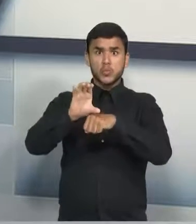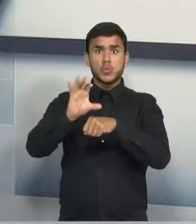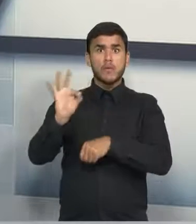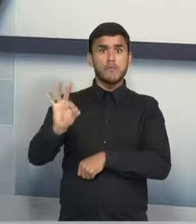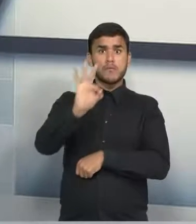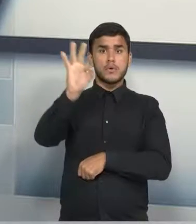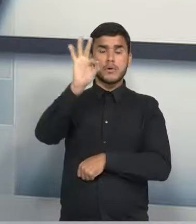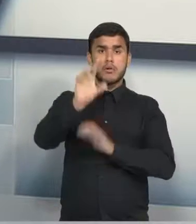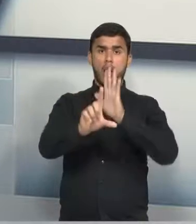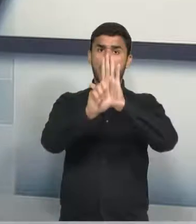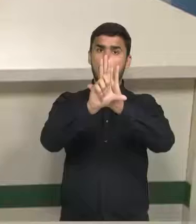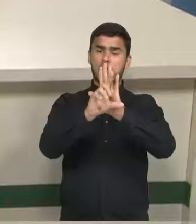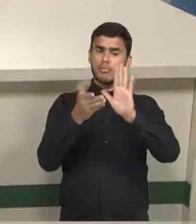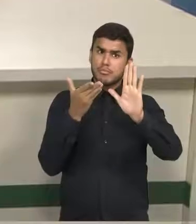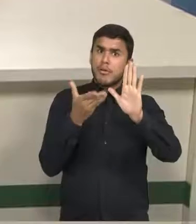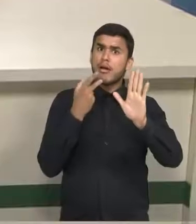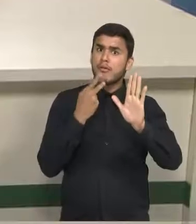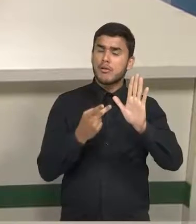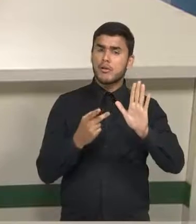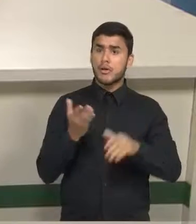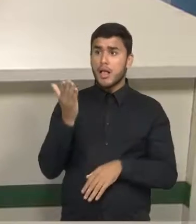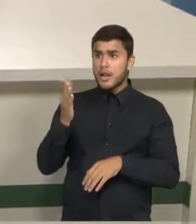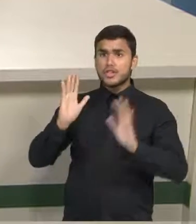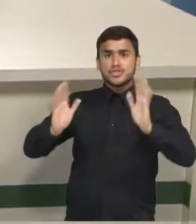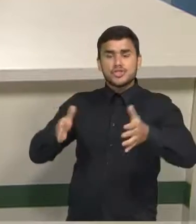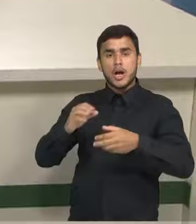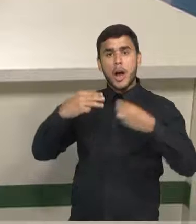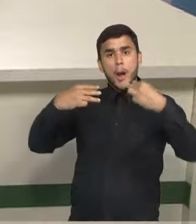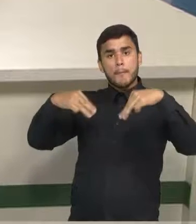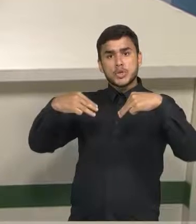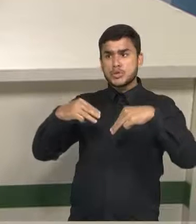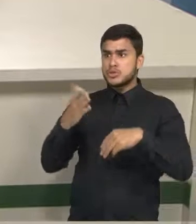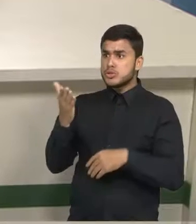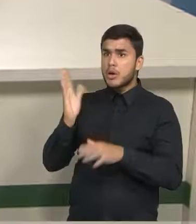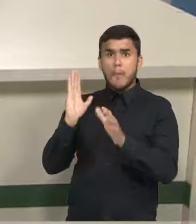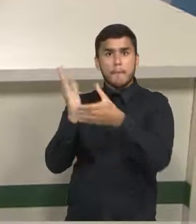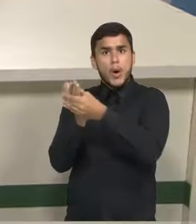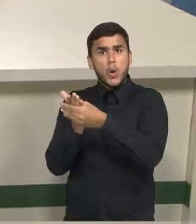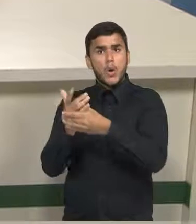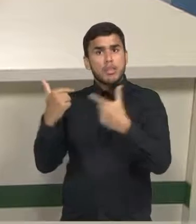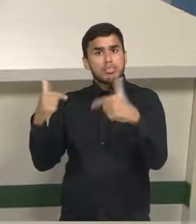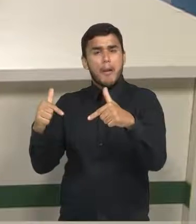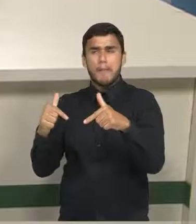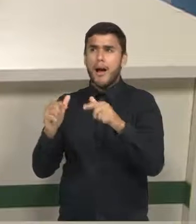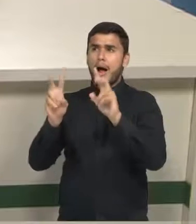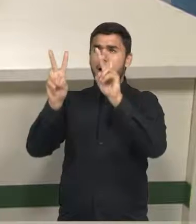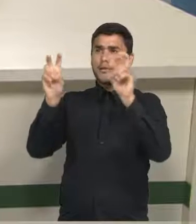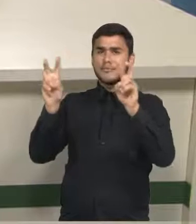Constituição para que uma ministra que é condenada pela Justiça do Trabalho não assuma o Ministério do Trabalho,